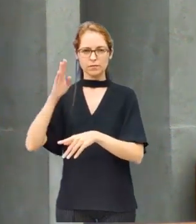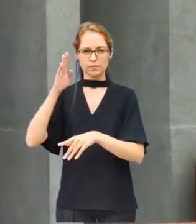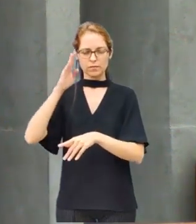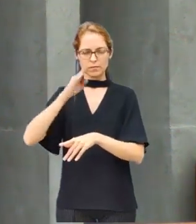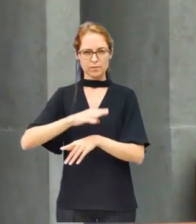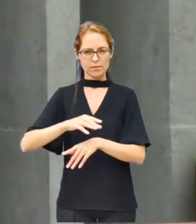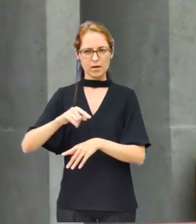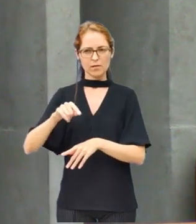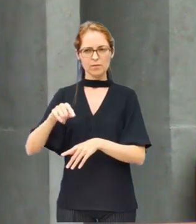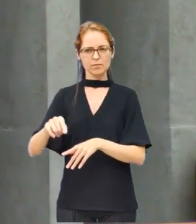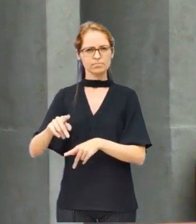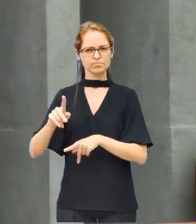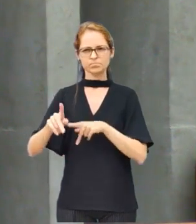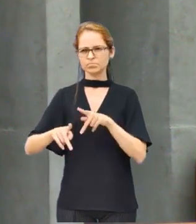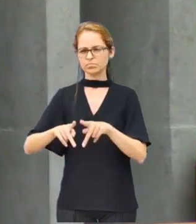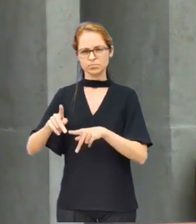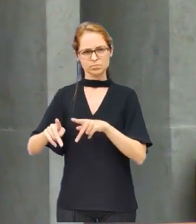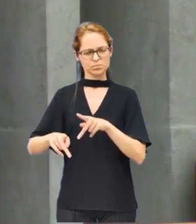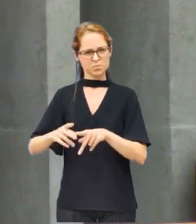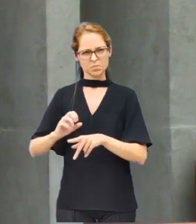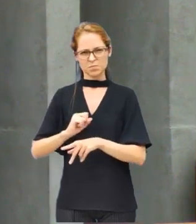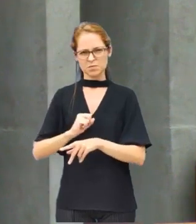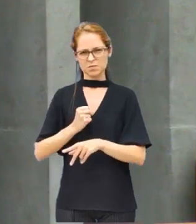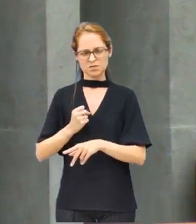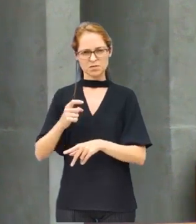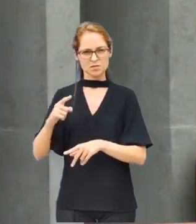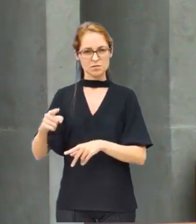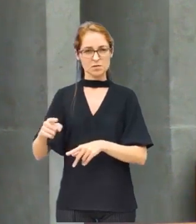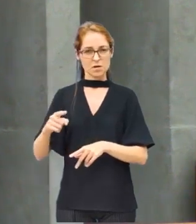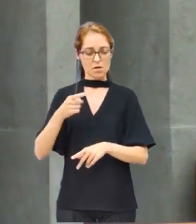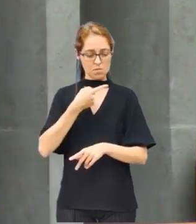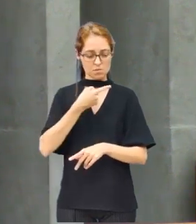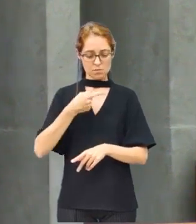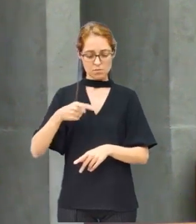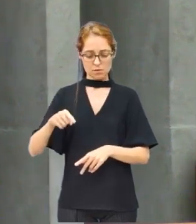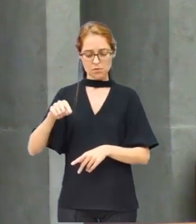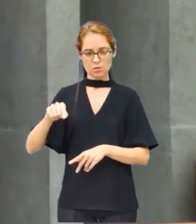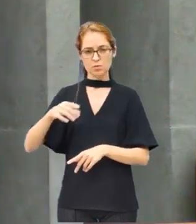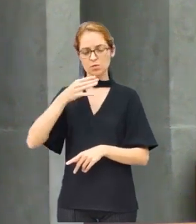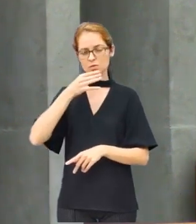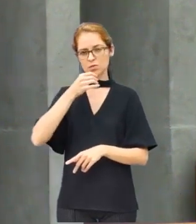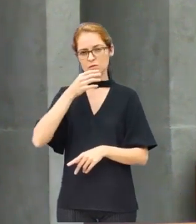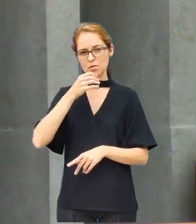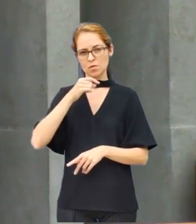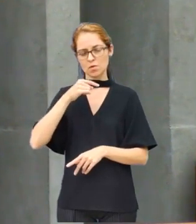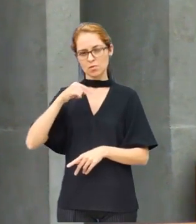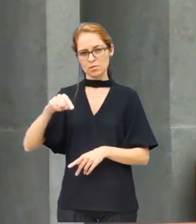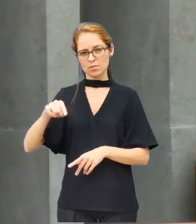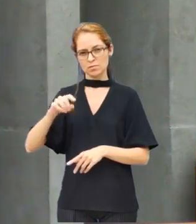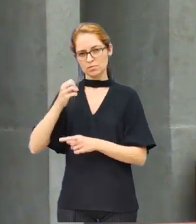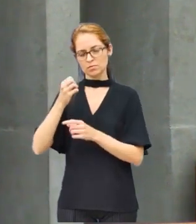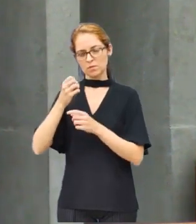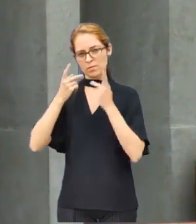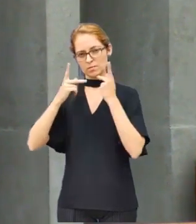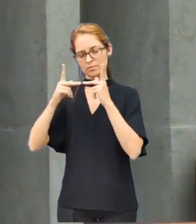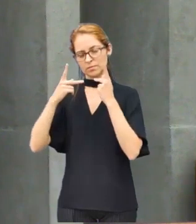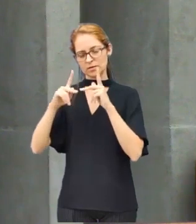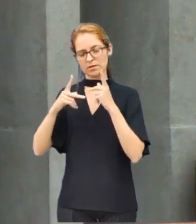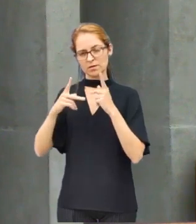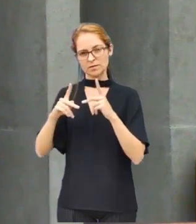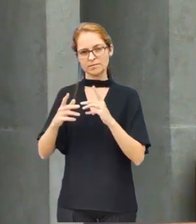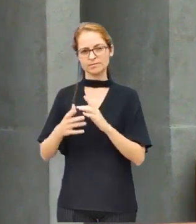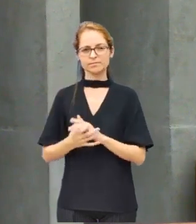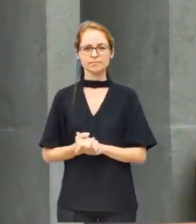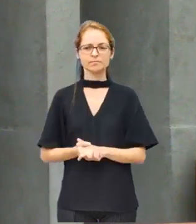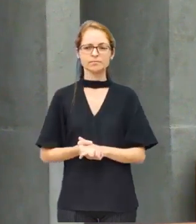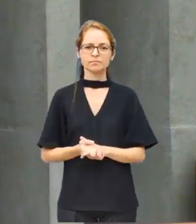ou a malícia daquela cidade e mandou um profeta atrás dele. Mas é interessante também que no decorrer dessa história nós